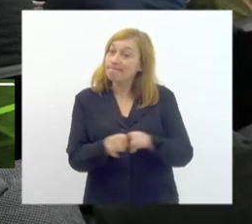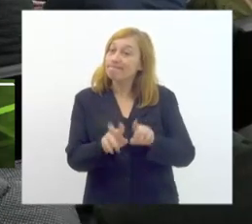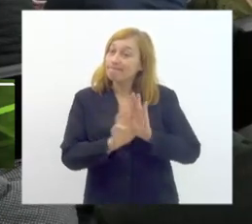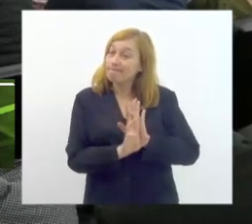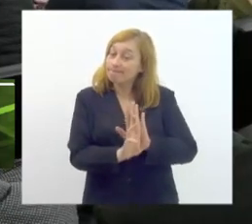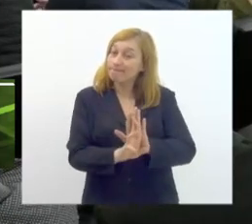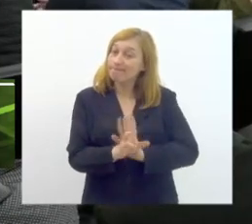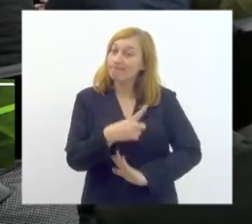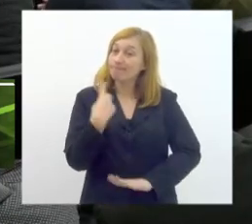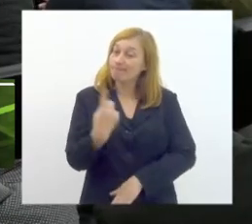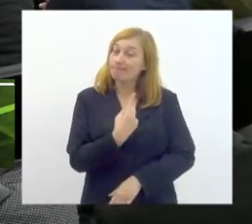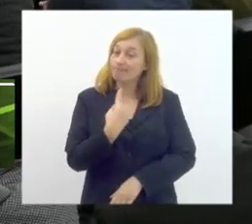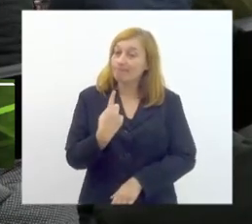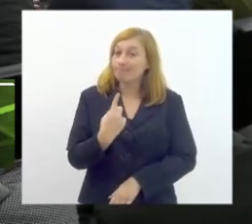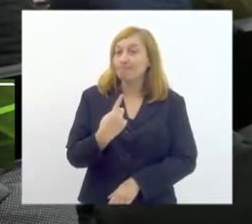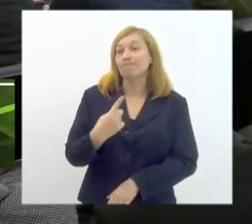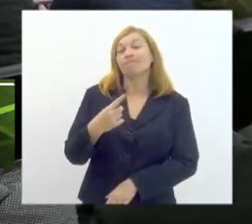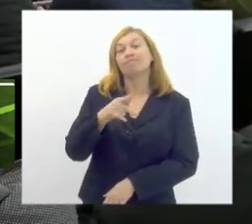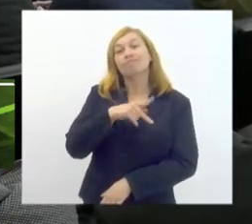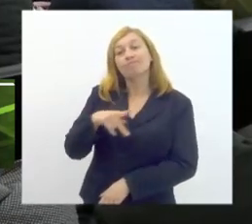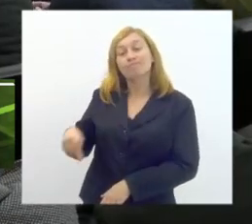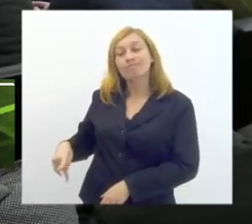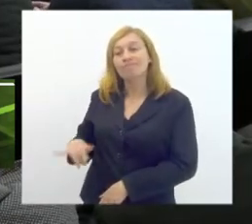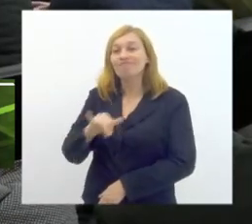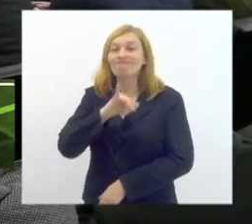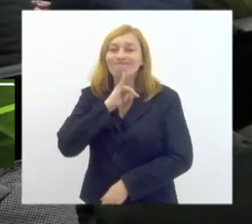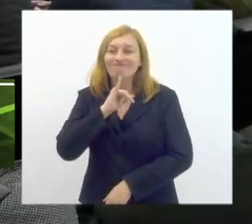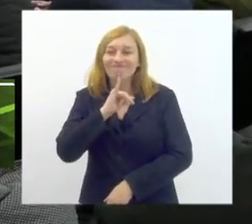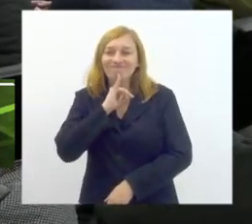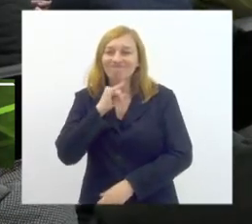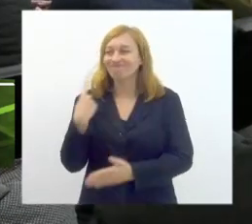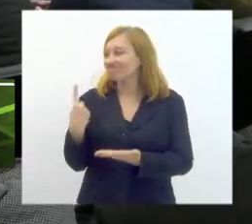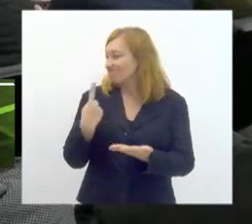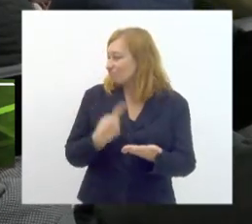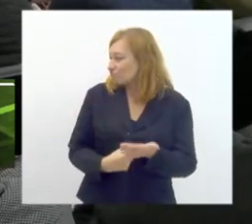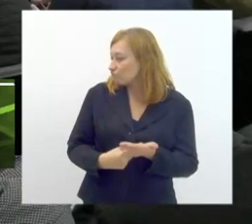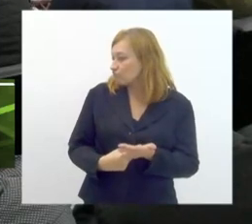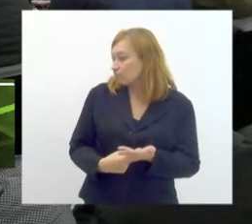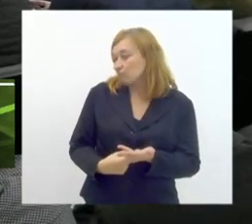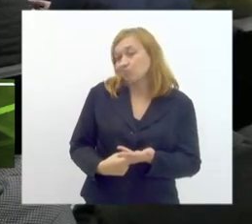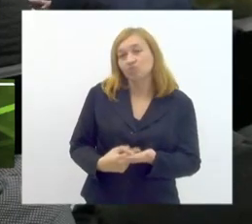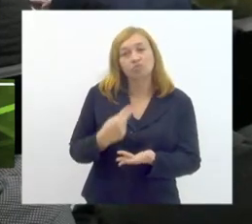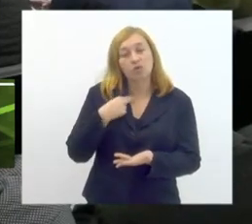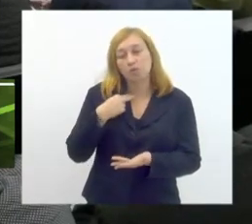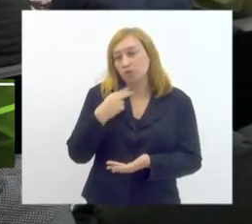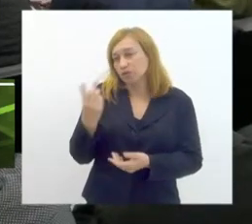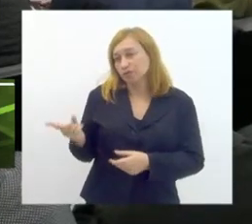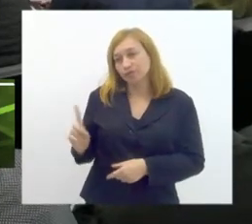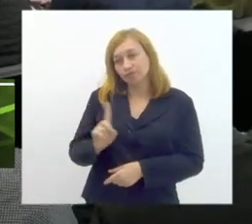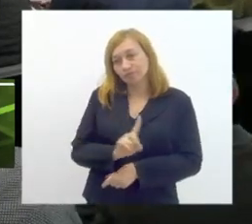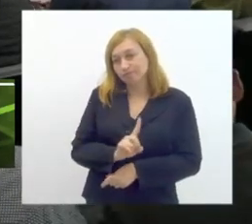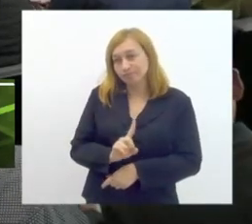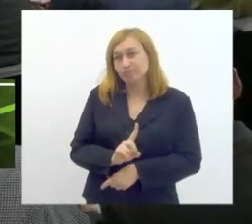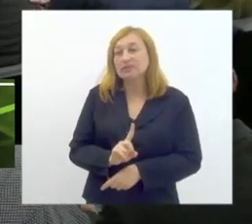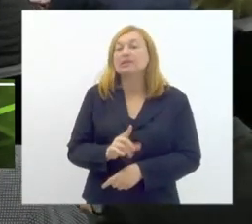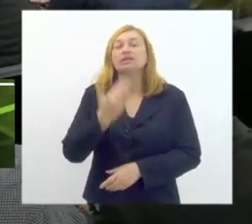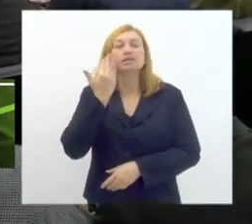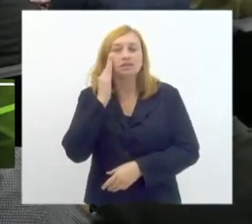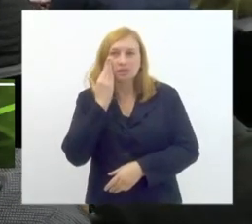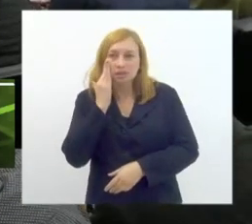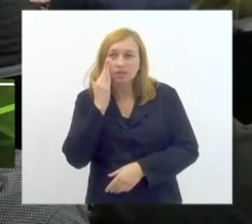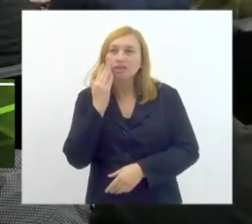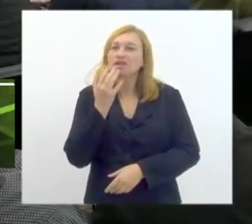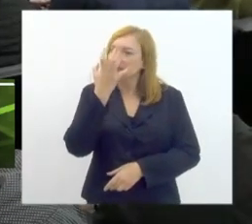nosso presidente Marcelo Delarore, que, infelizmente, por um compromisso, né, em cima da hora, não pôde estar aqui conosco. Entende, né,